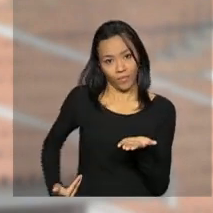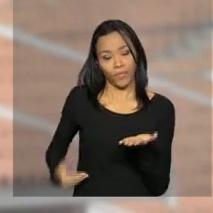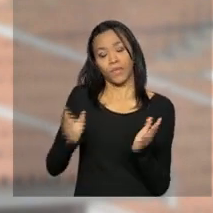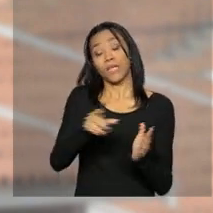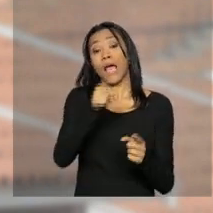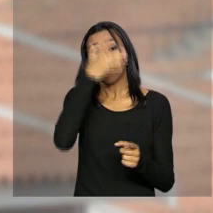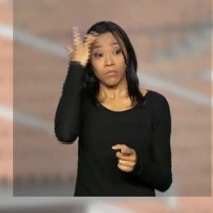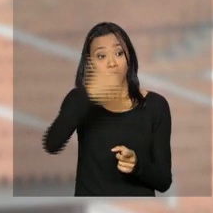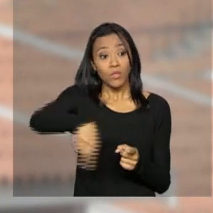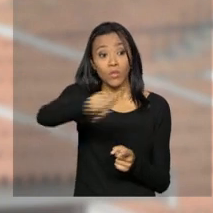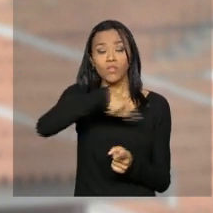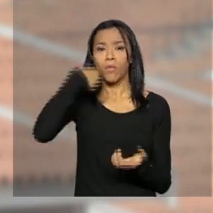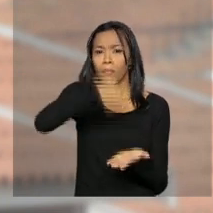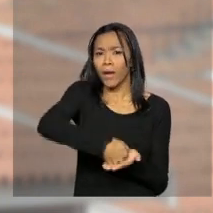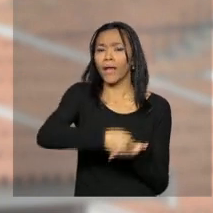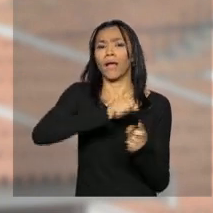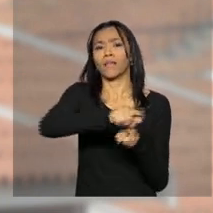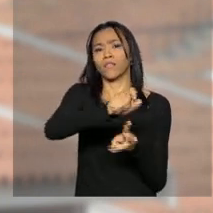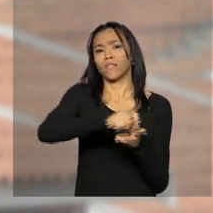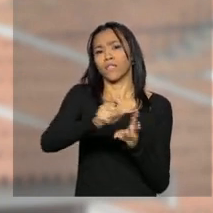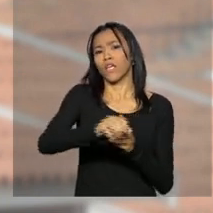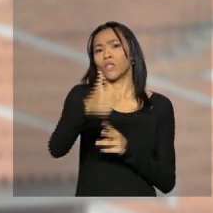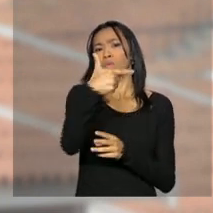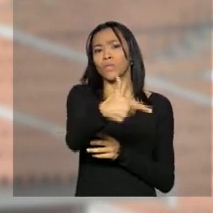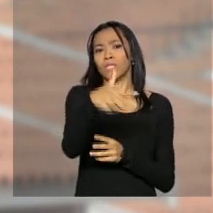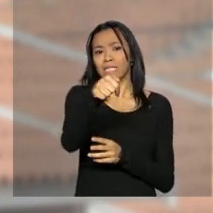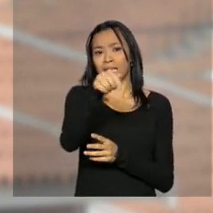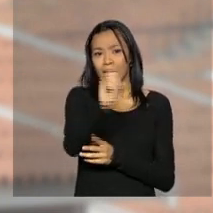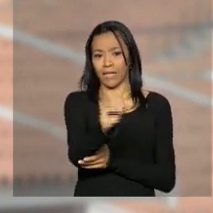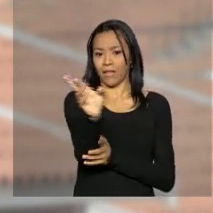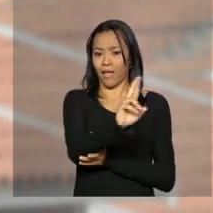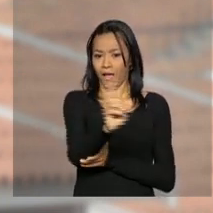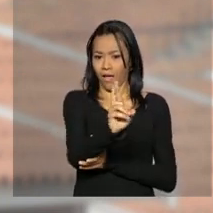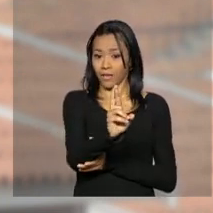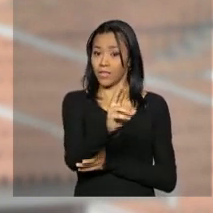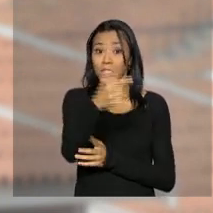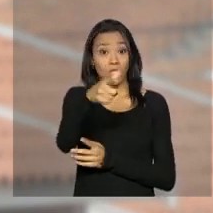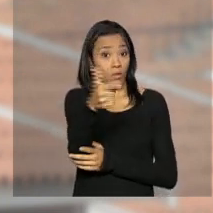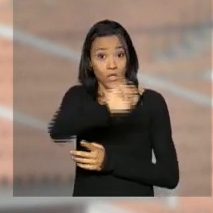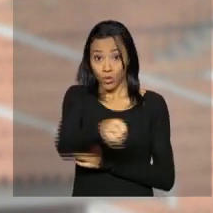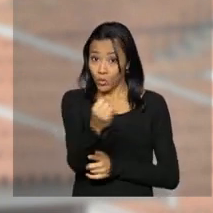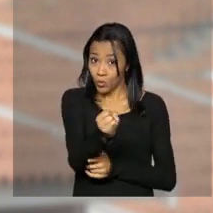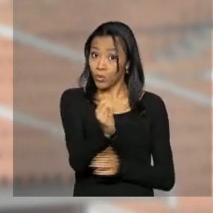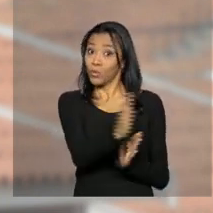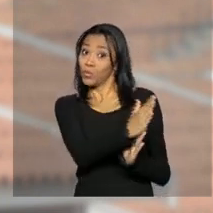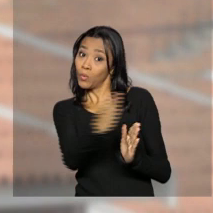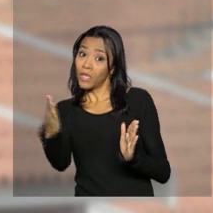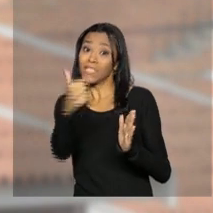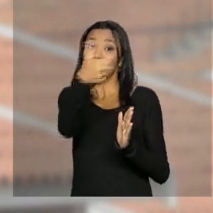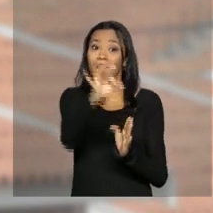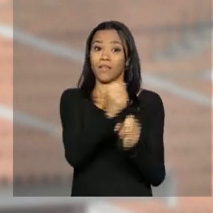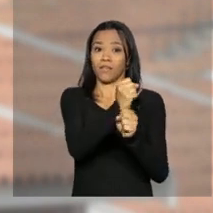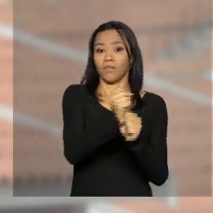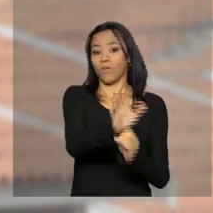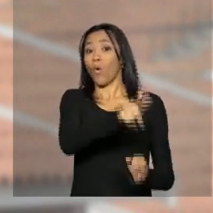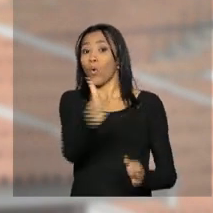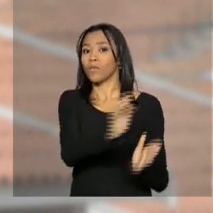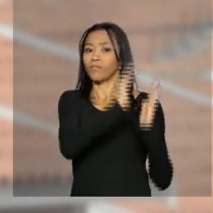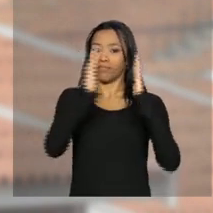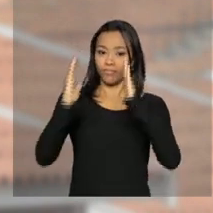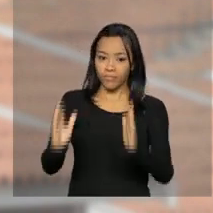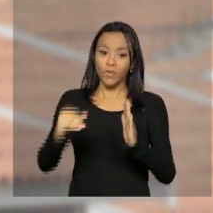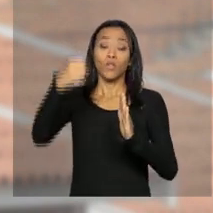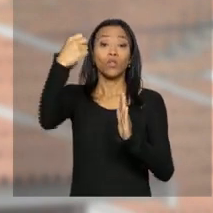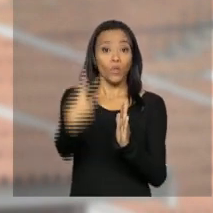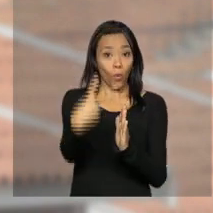os beneficiários vão pagar parcelas de até R$ 270, sem juros, durante 10 anos. Na faixa 2, o